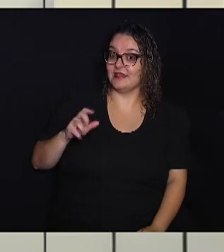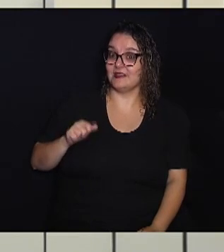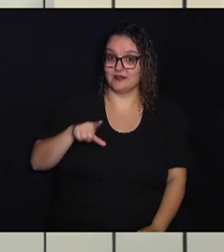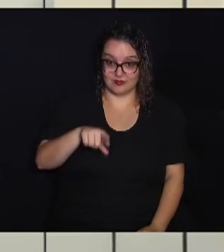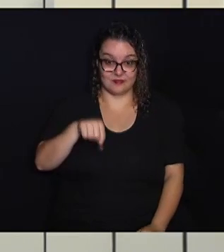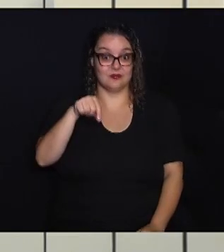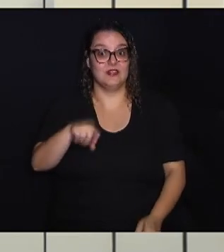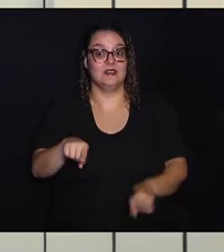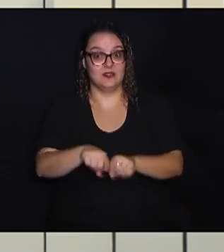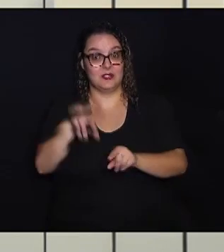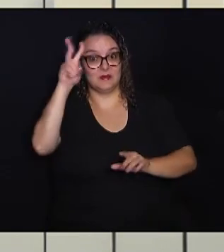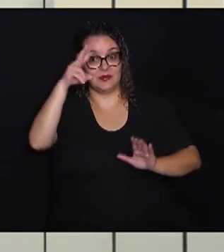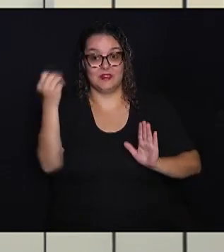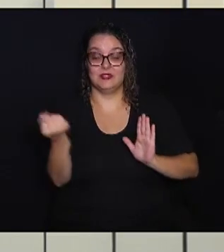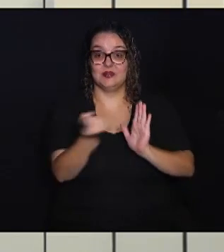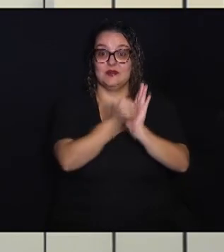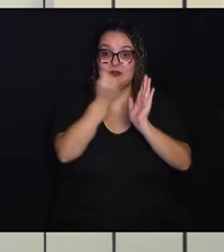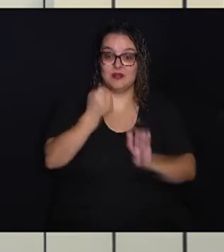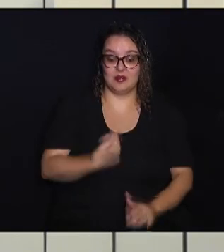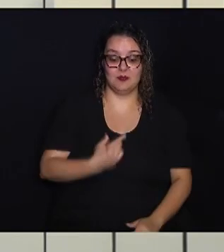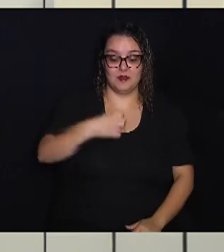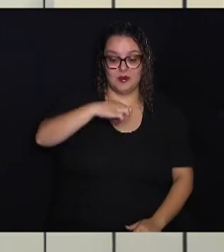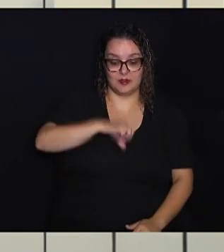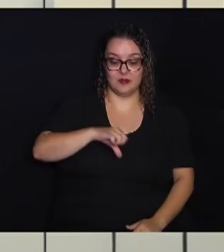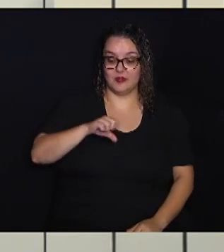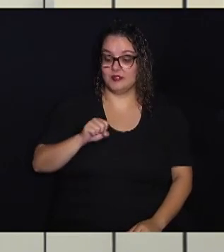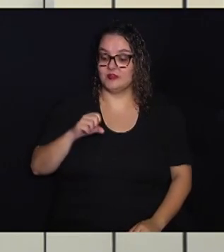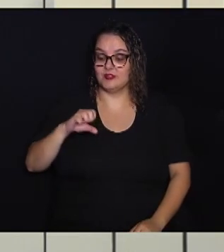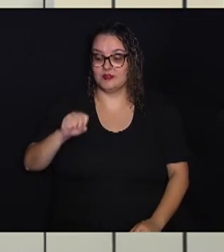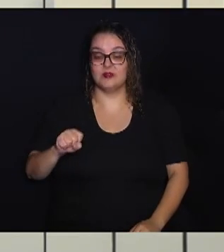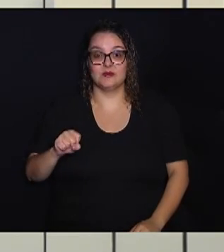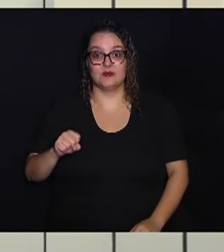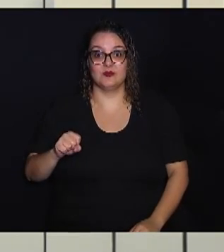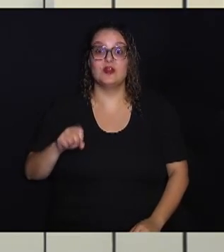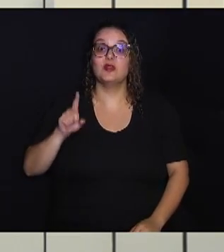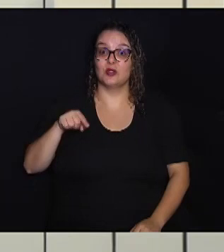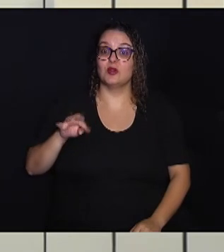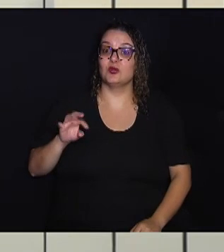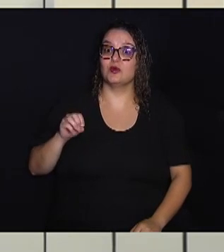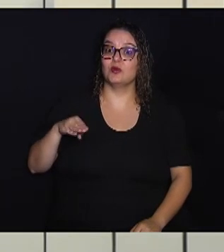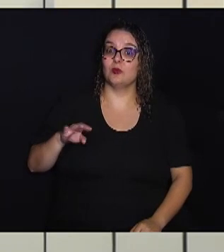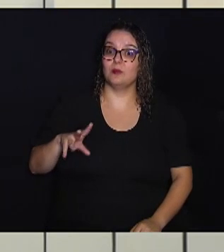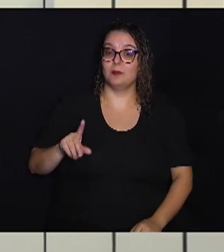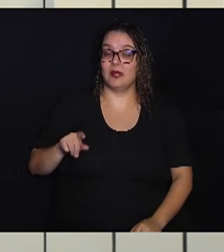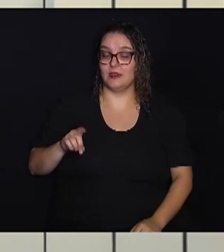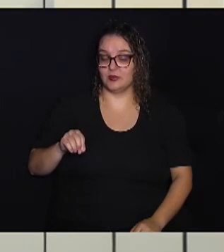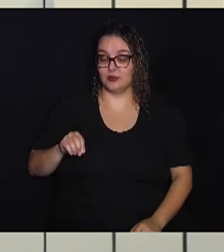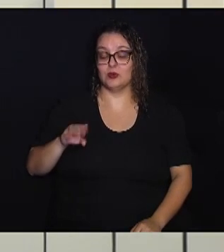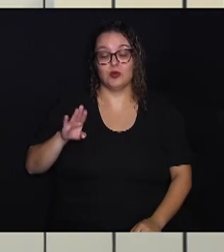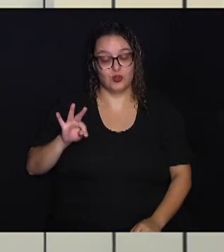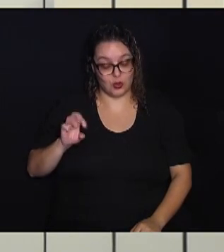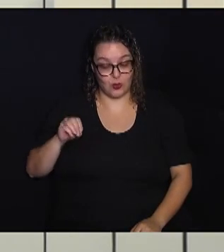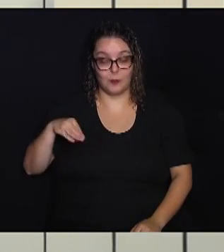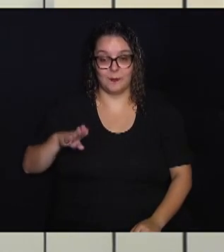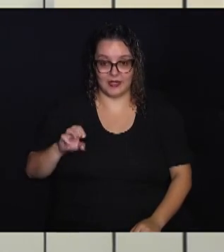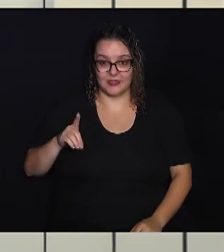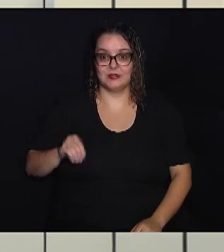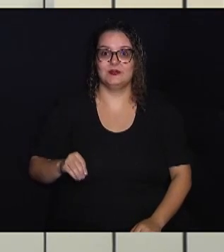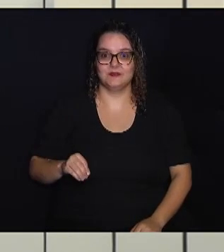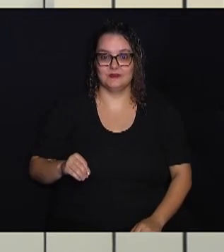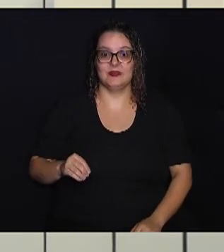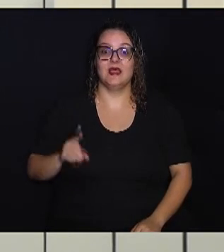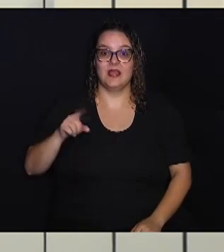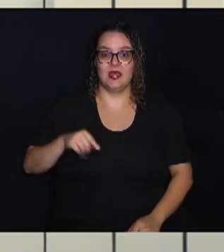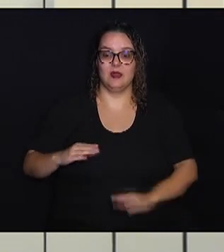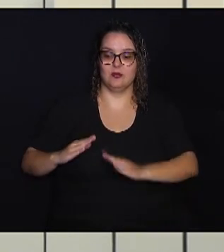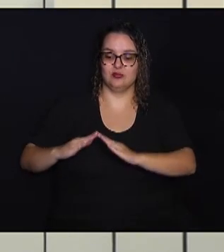um patrimônio tombado em 1988. É o maior edifício do mundo construído em taipa